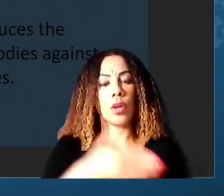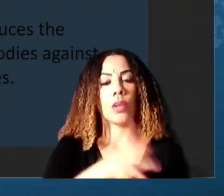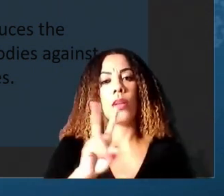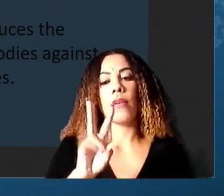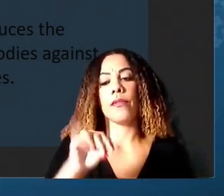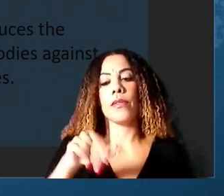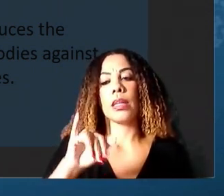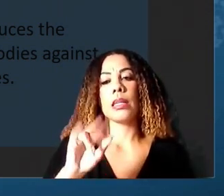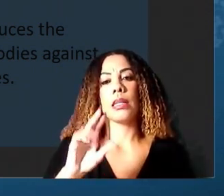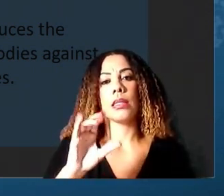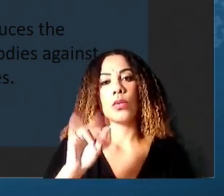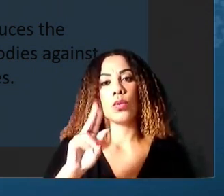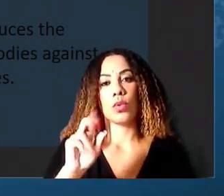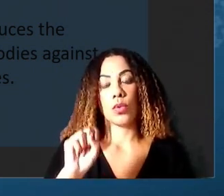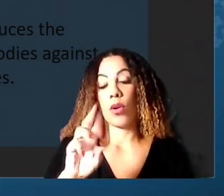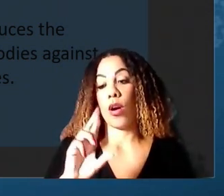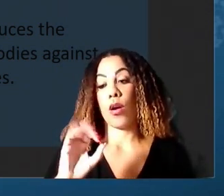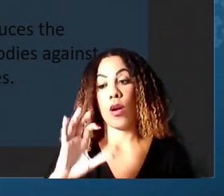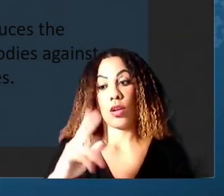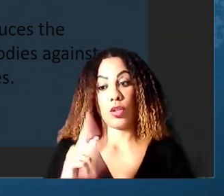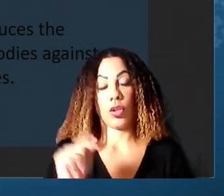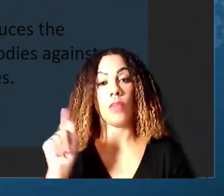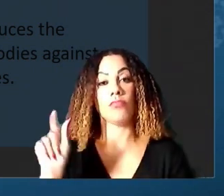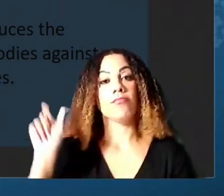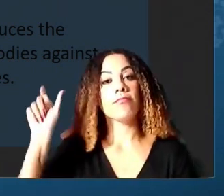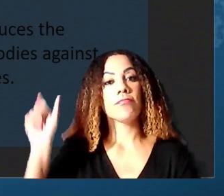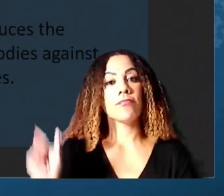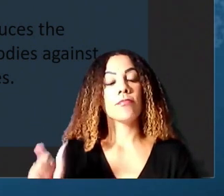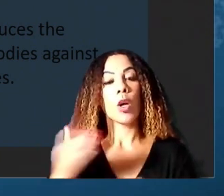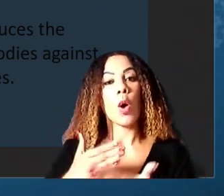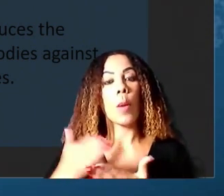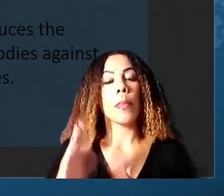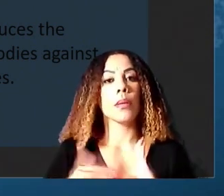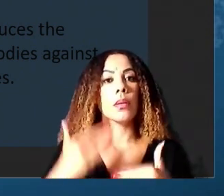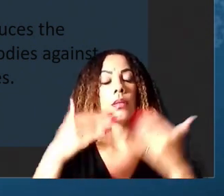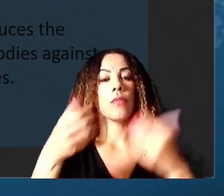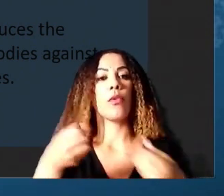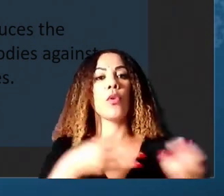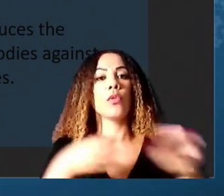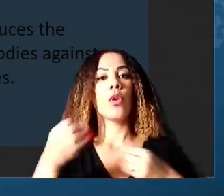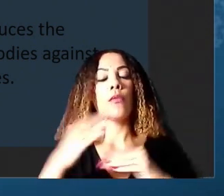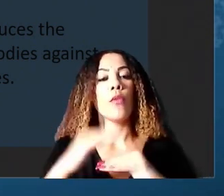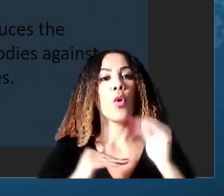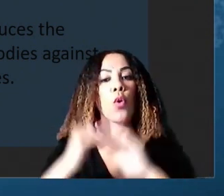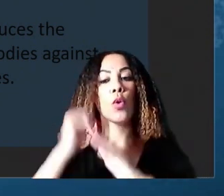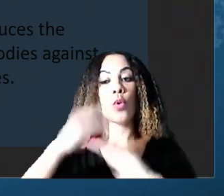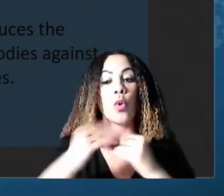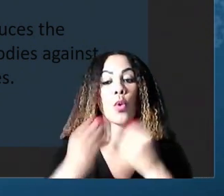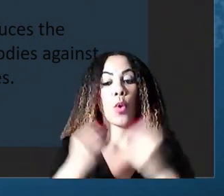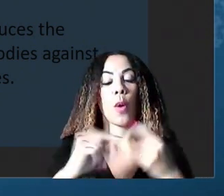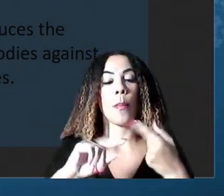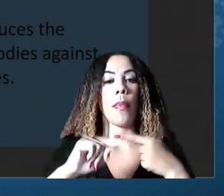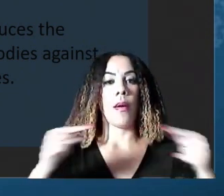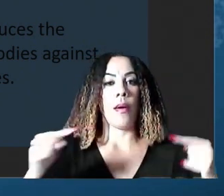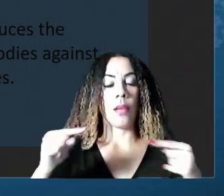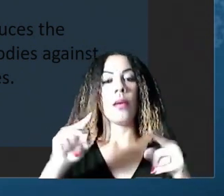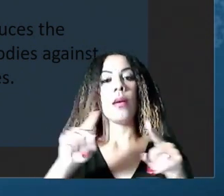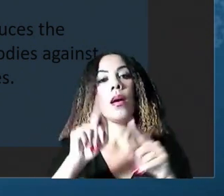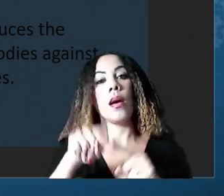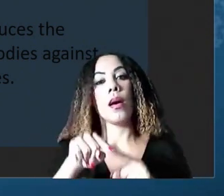Rocha vem desenvolvendo novas construções de RNA, tanto com